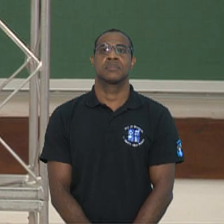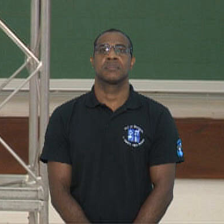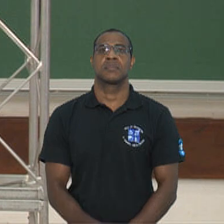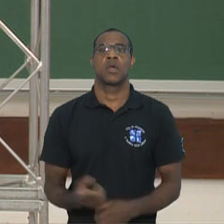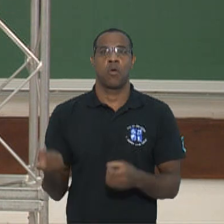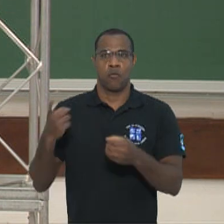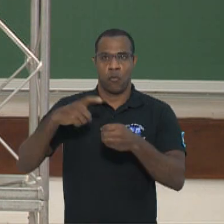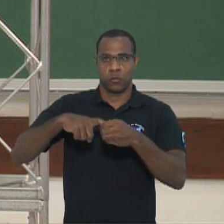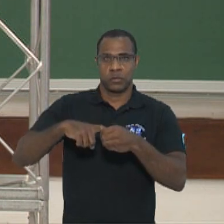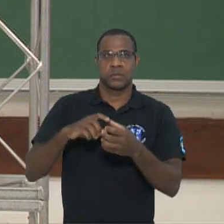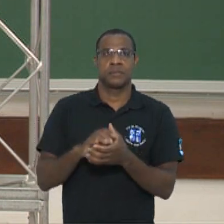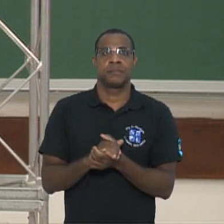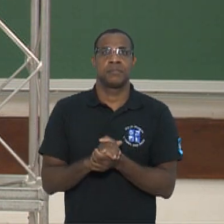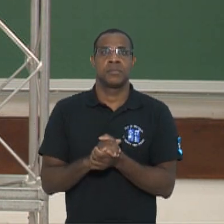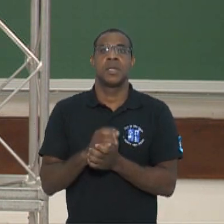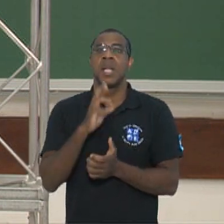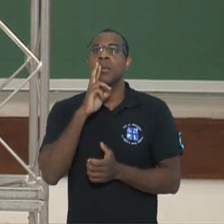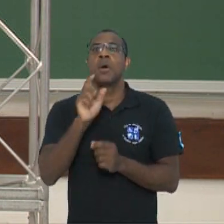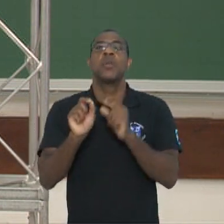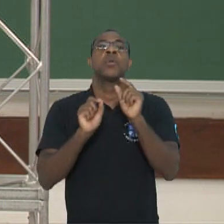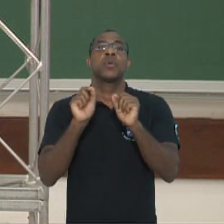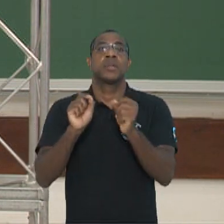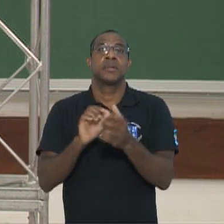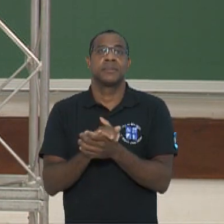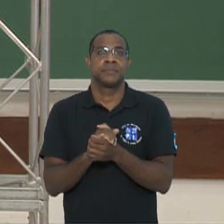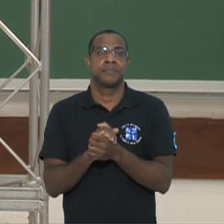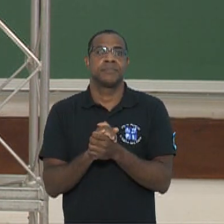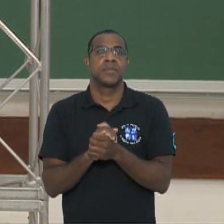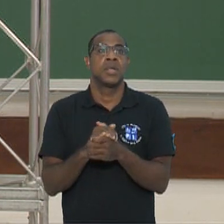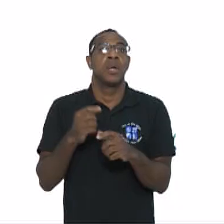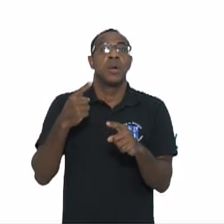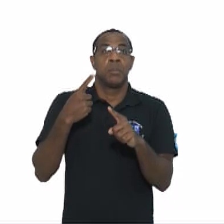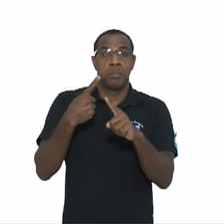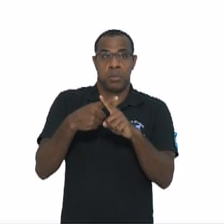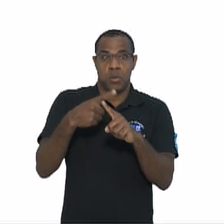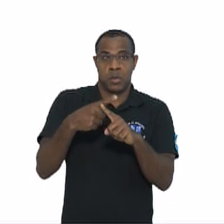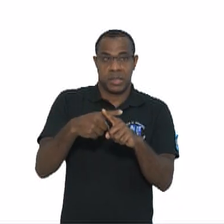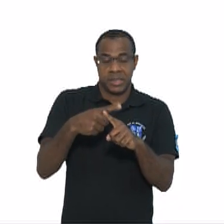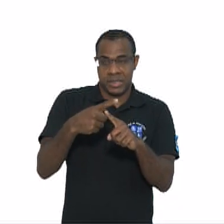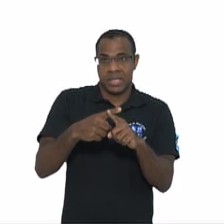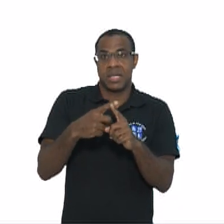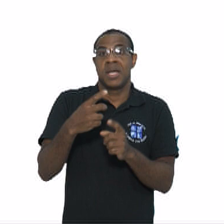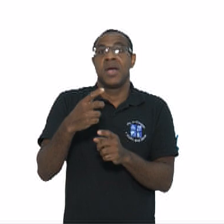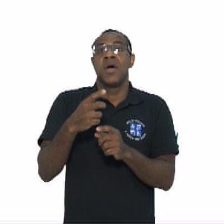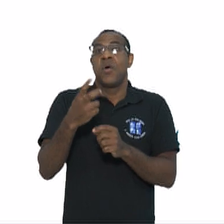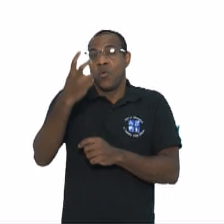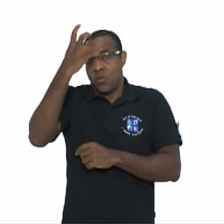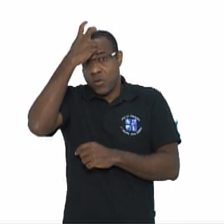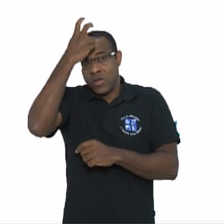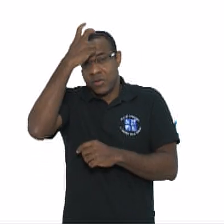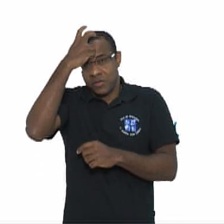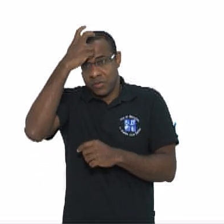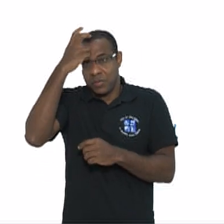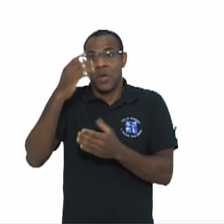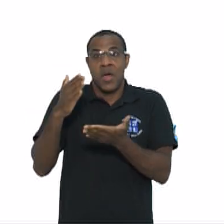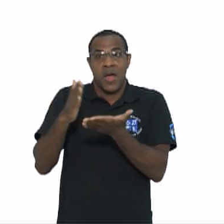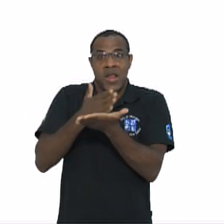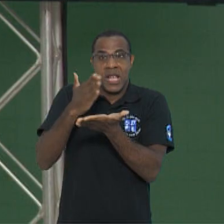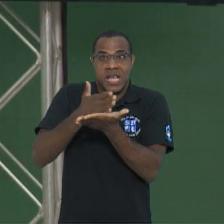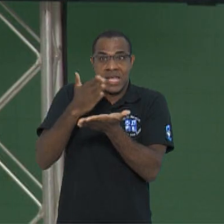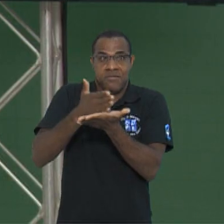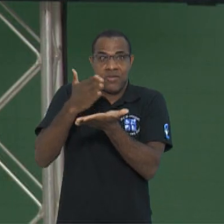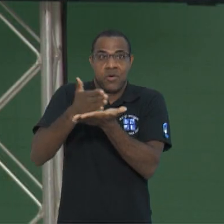Voltei, galerinha. E aí, o que vocês responderam? Por que os egípcios colocavam um livro, que não é um livro, ele pode